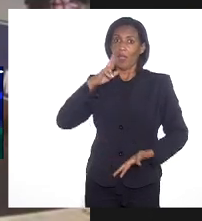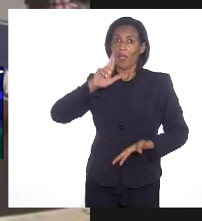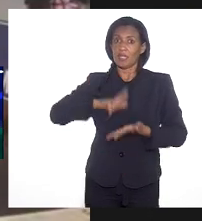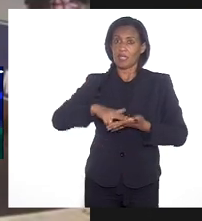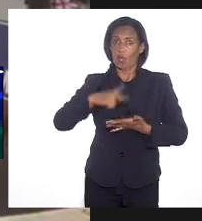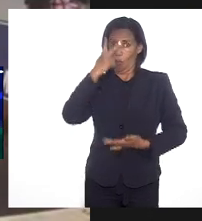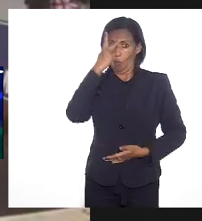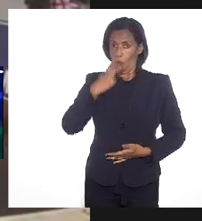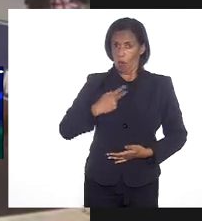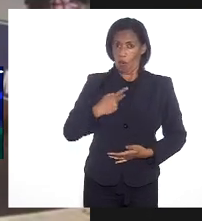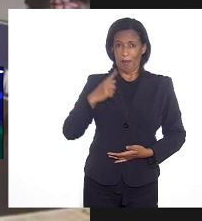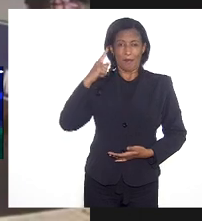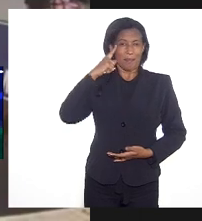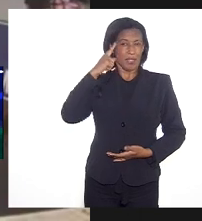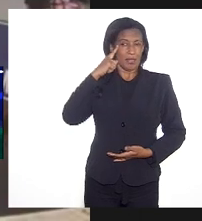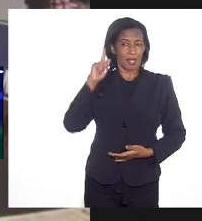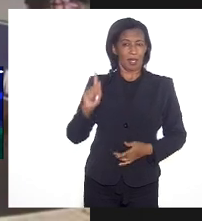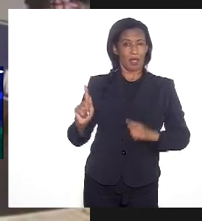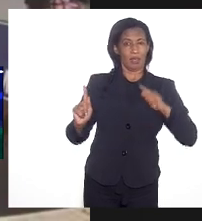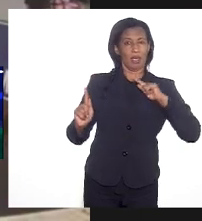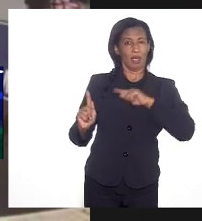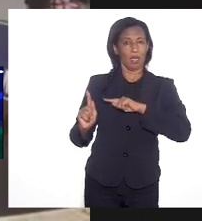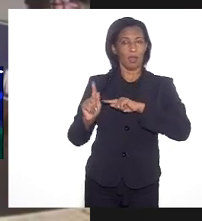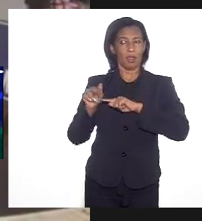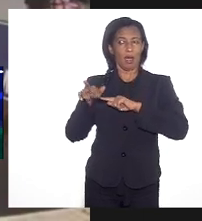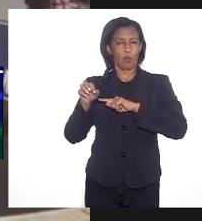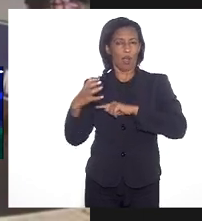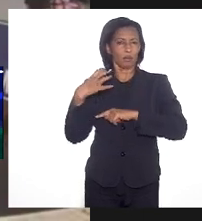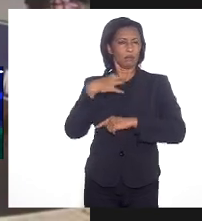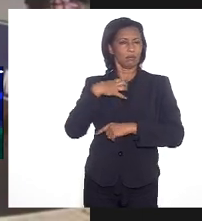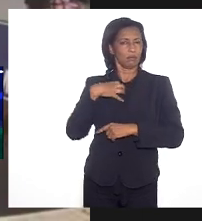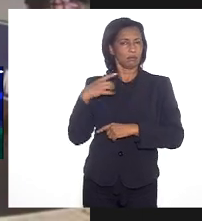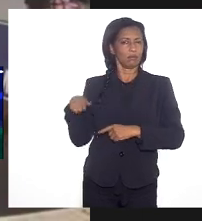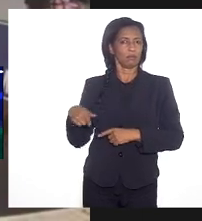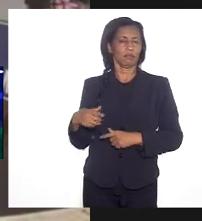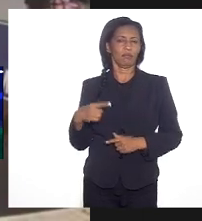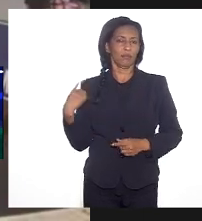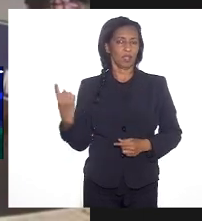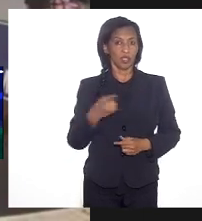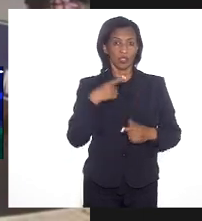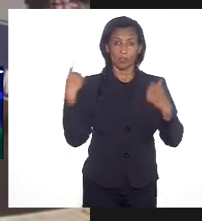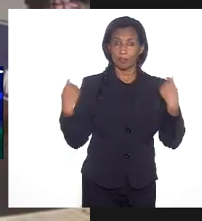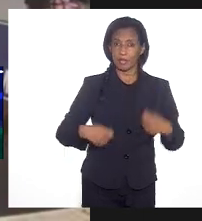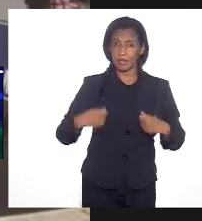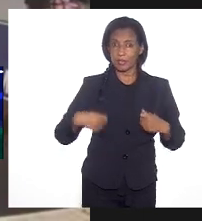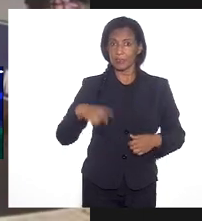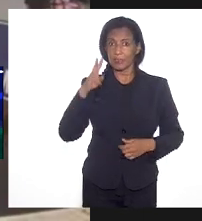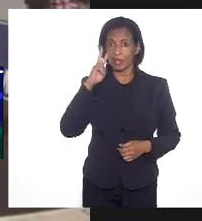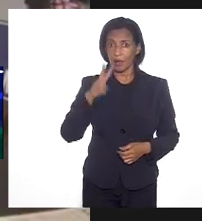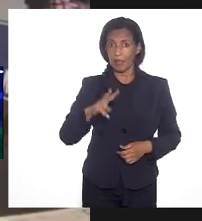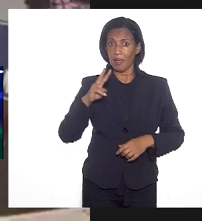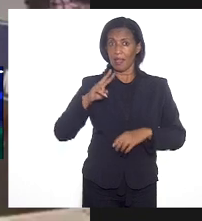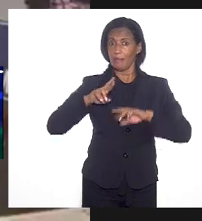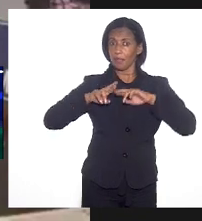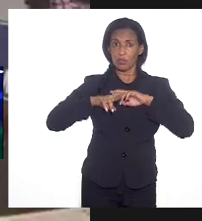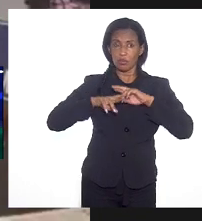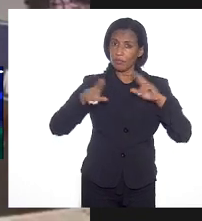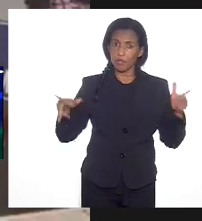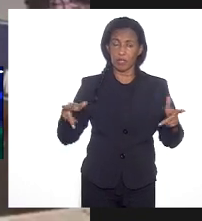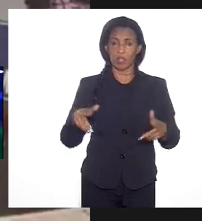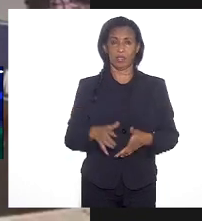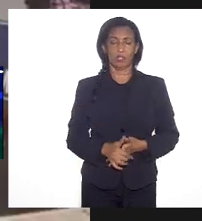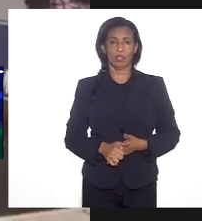público, pensar na guarda municipal nesse sentido e a gente precisa observar que é bem diferente